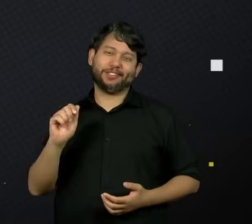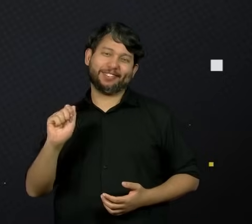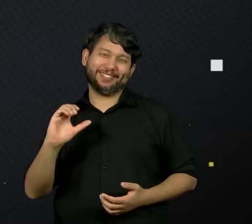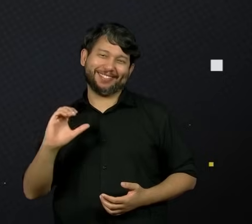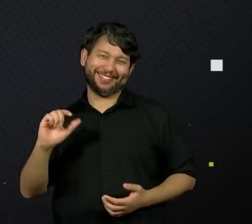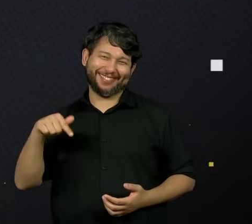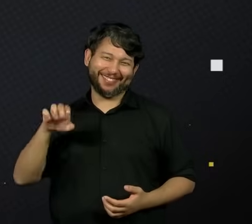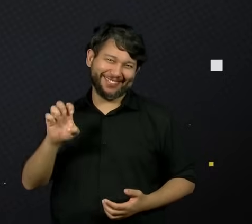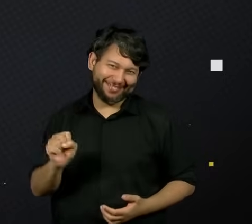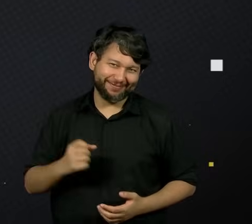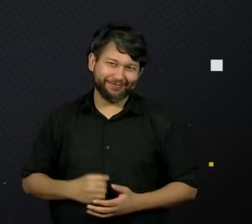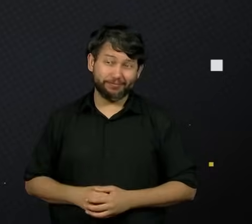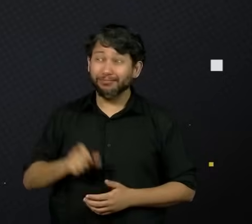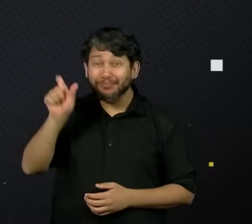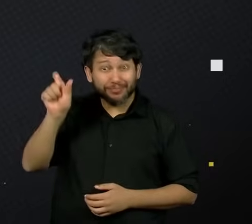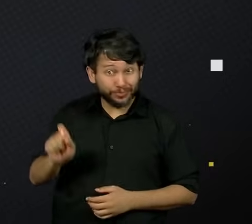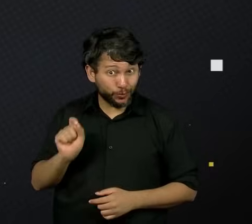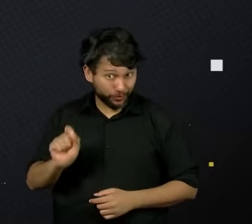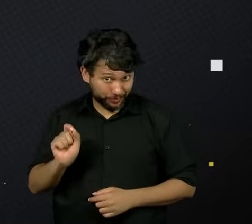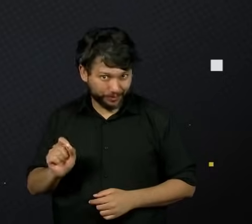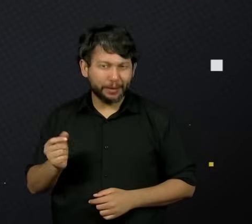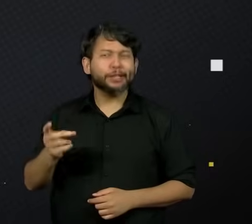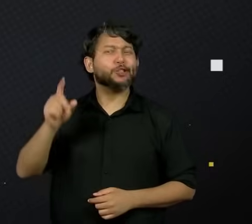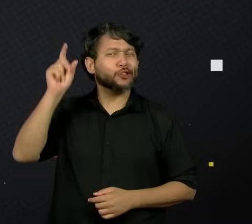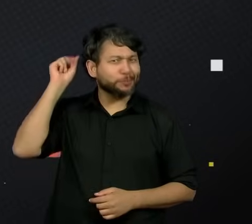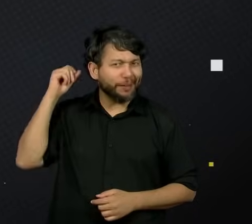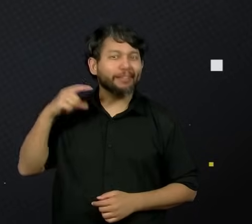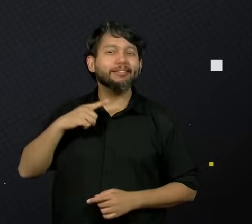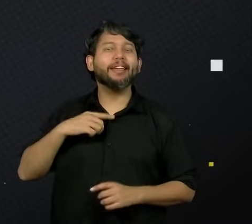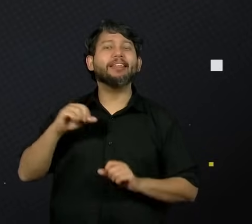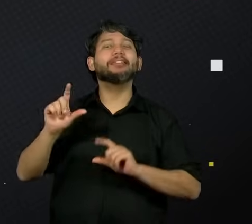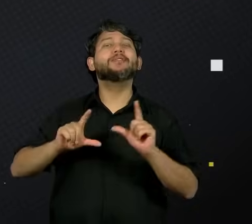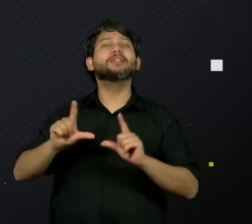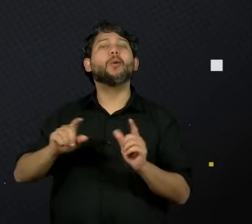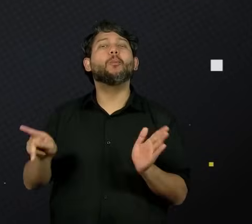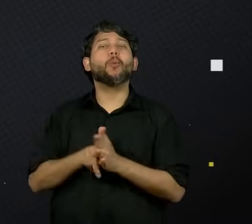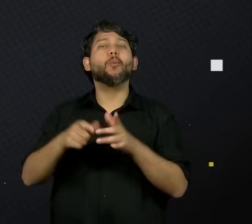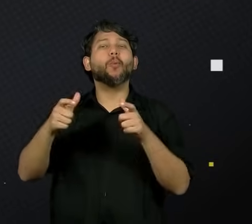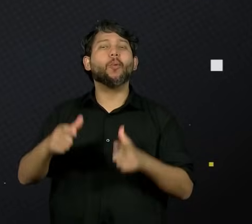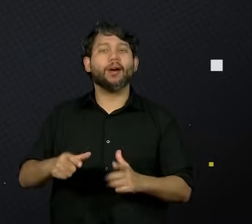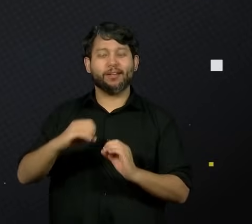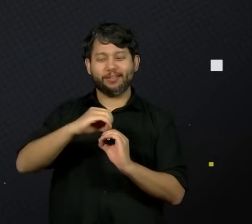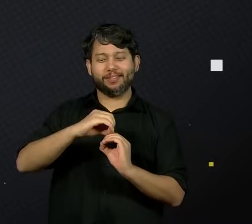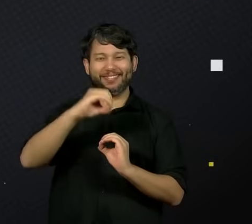lembranças do Jacques. O Jacques chegou na extinta Rede Manchete em meados de